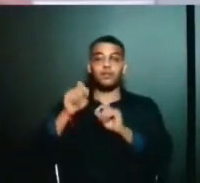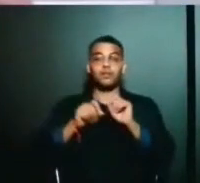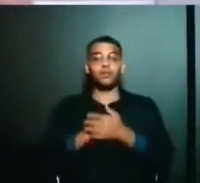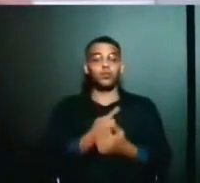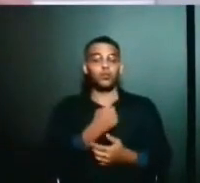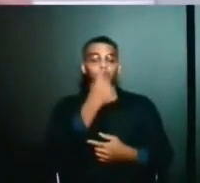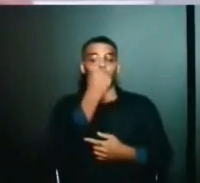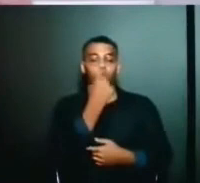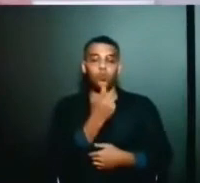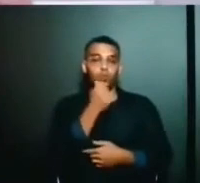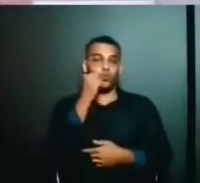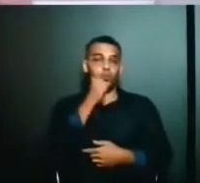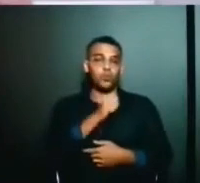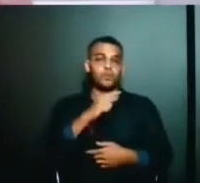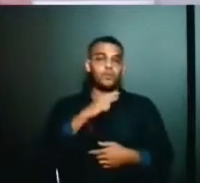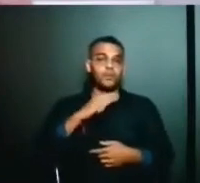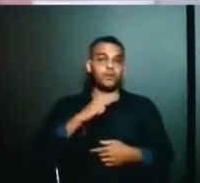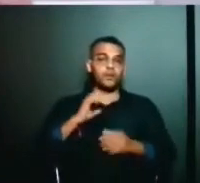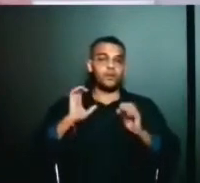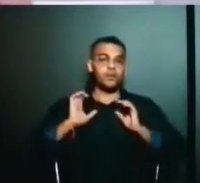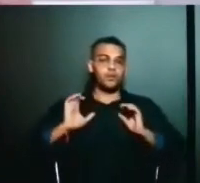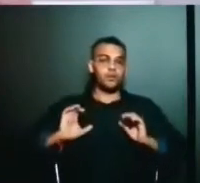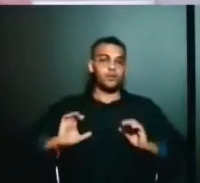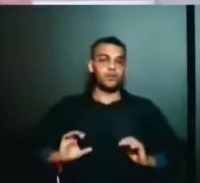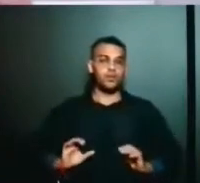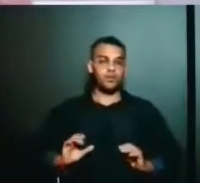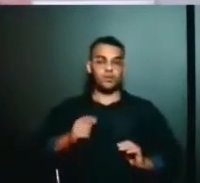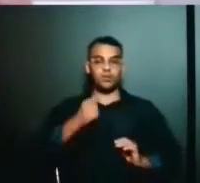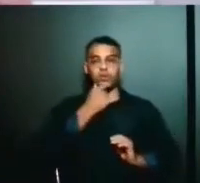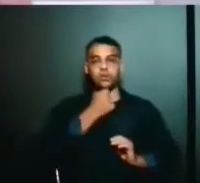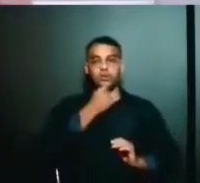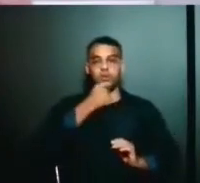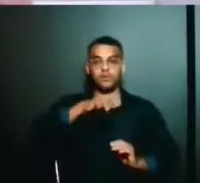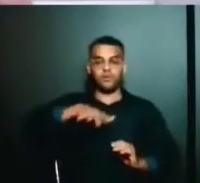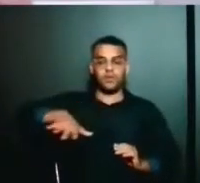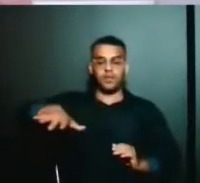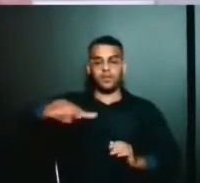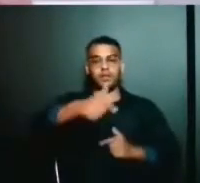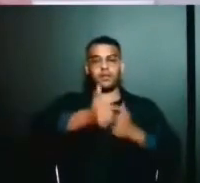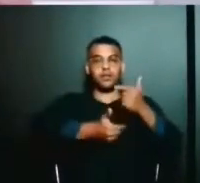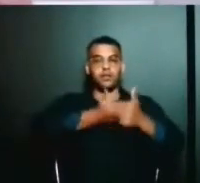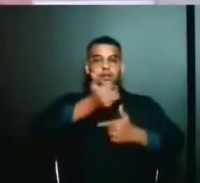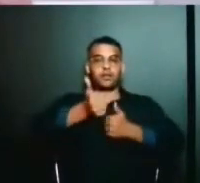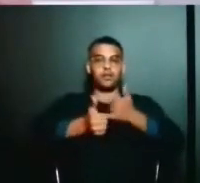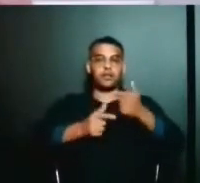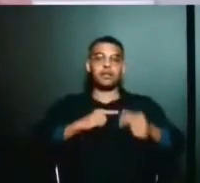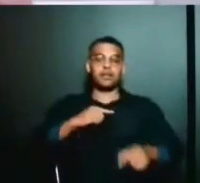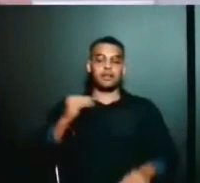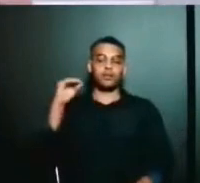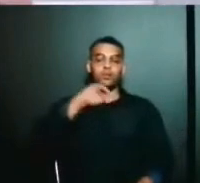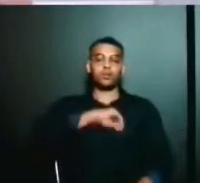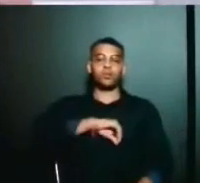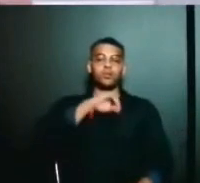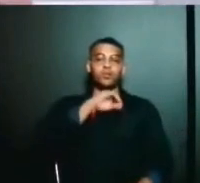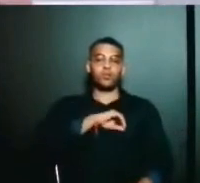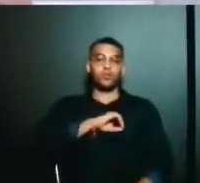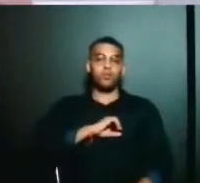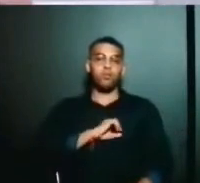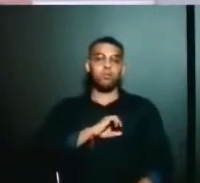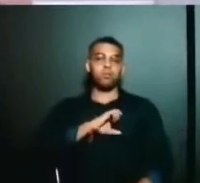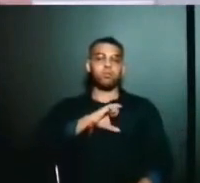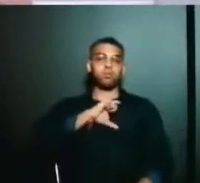mulher que se comporta como um homem no mercado de trabalho ganha, em média, mais do que o